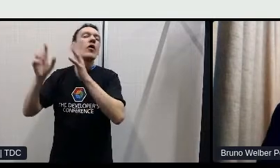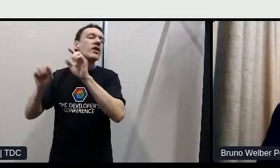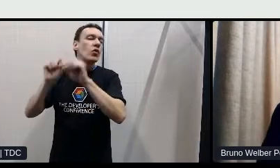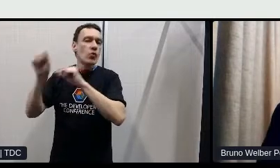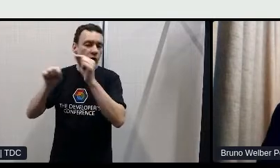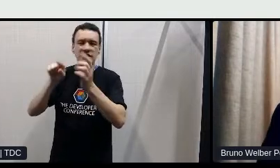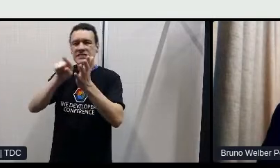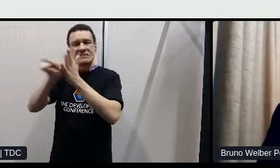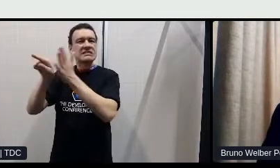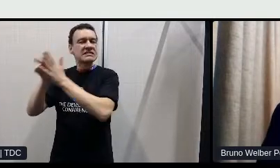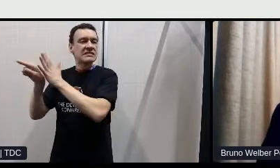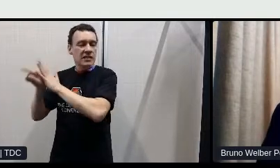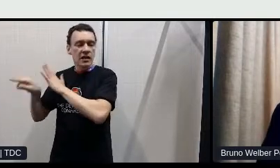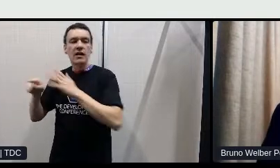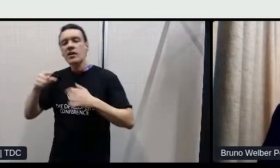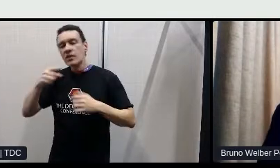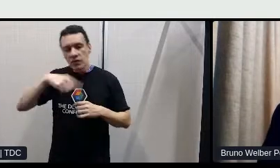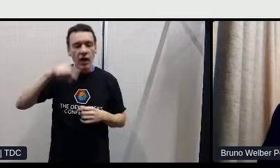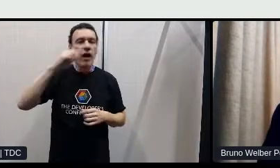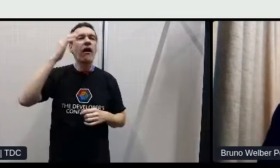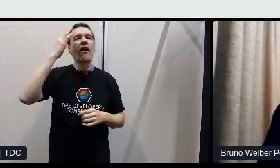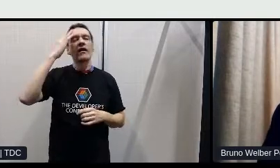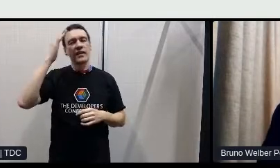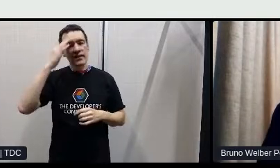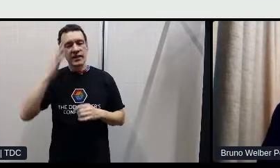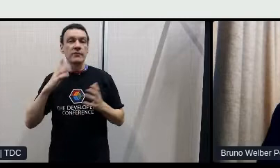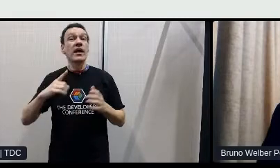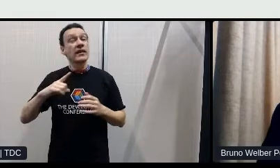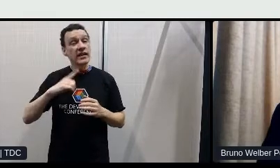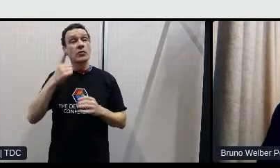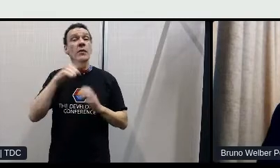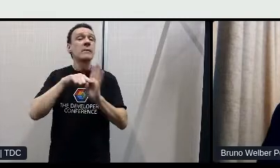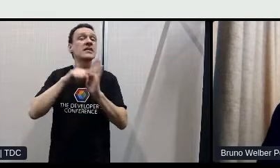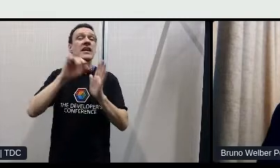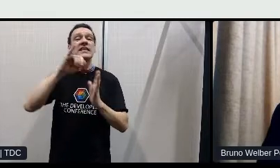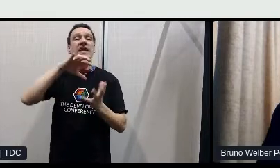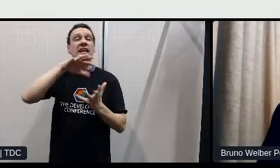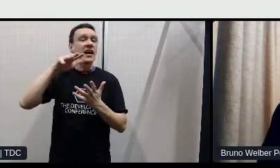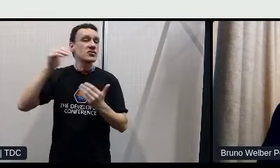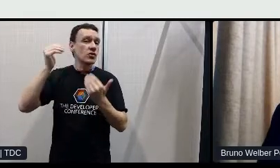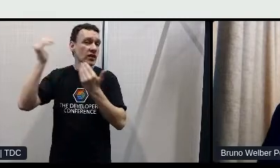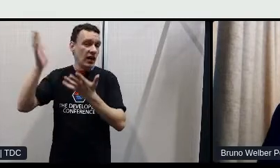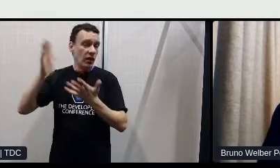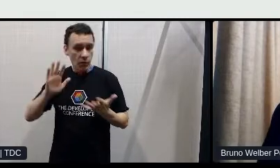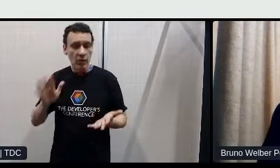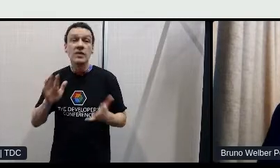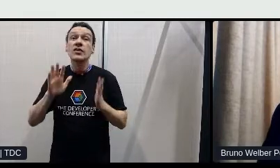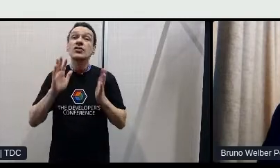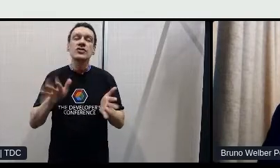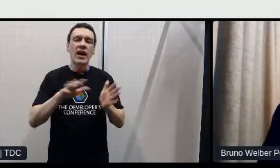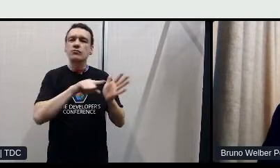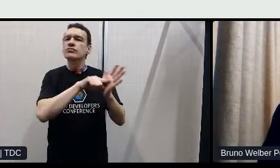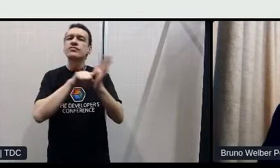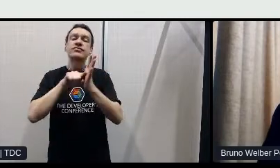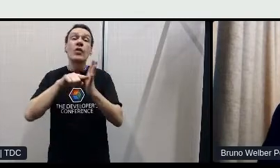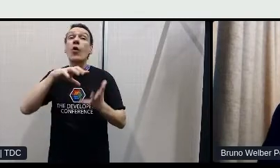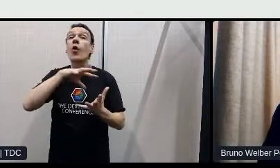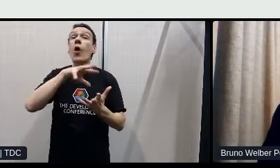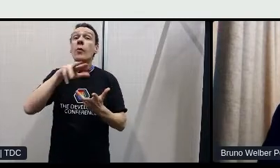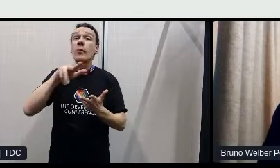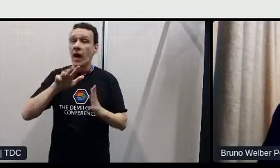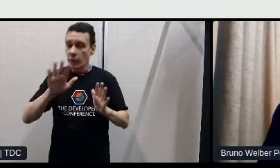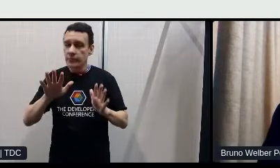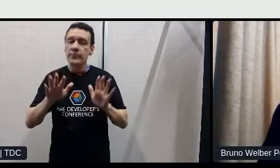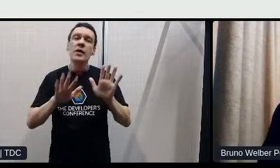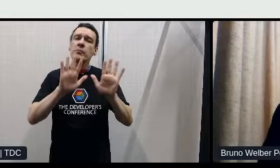descobrimos que somente havia uma pesquisa internacional, da WebM, que fazia essa mensuração a nível global, e que a participação da